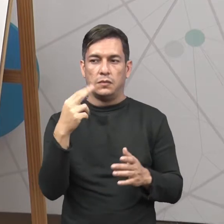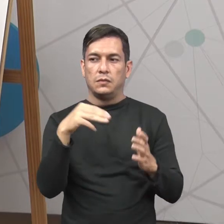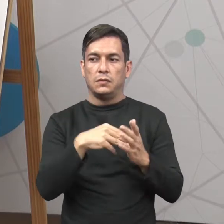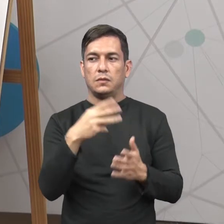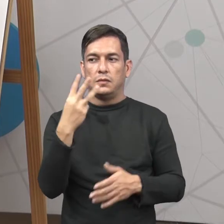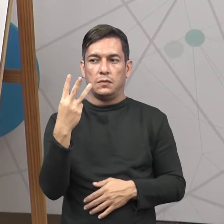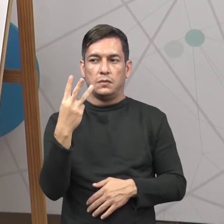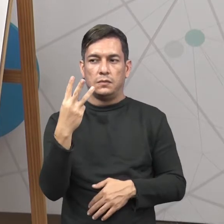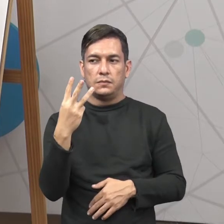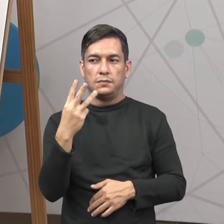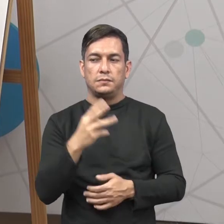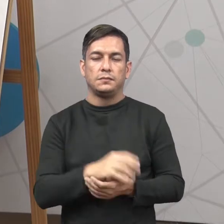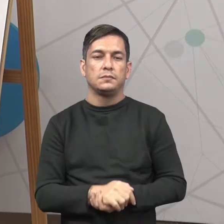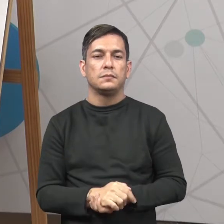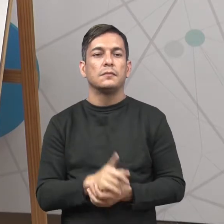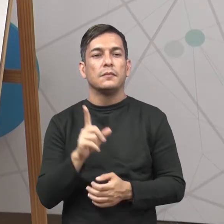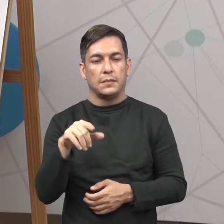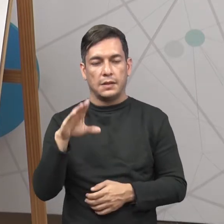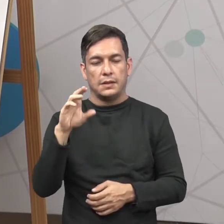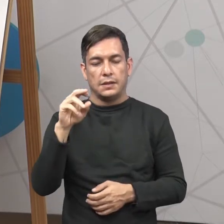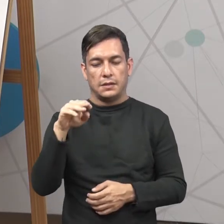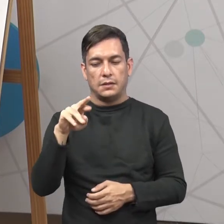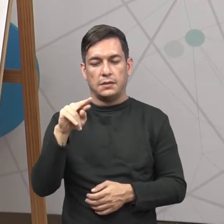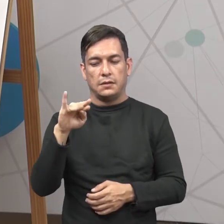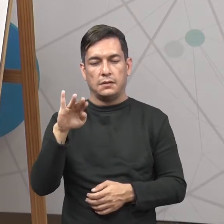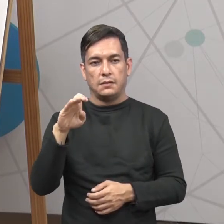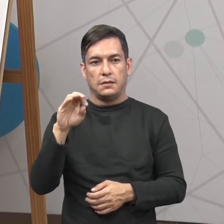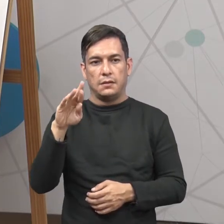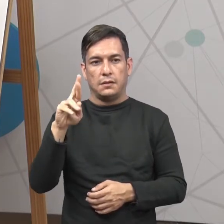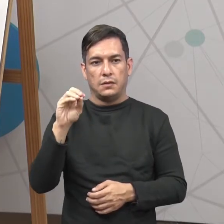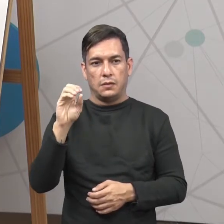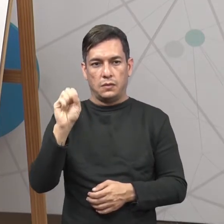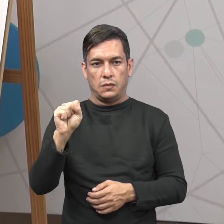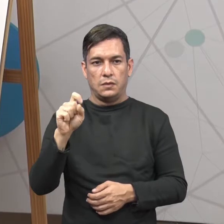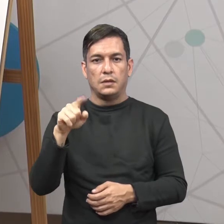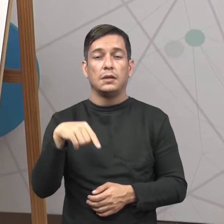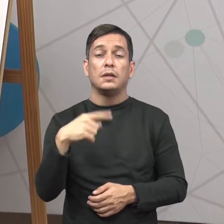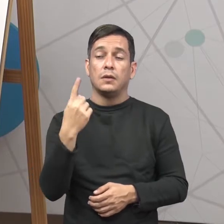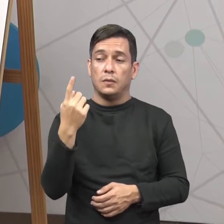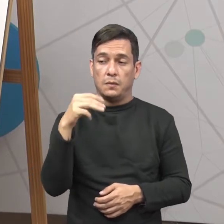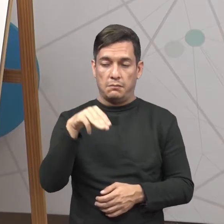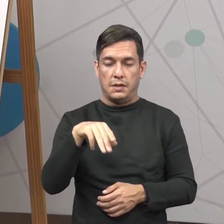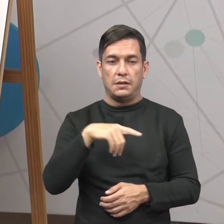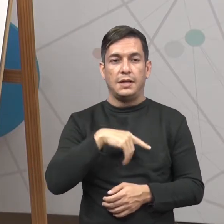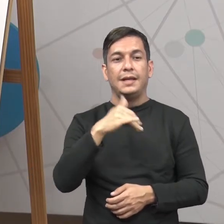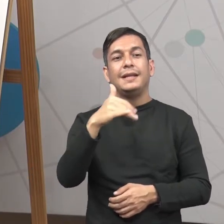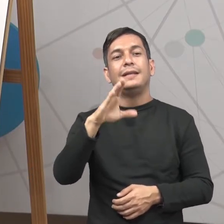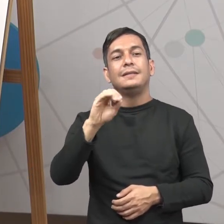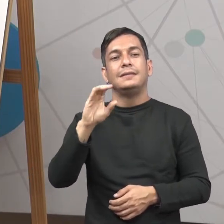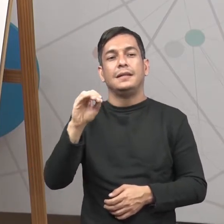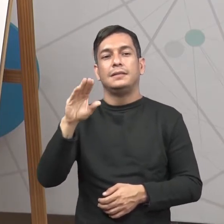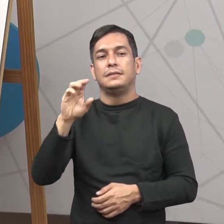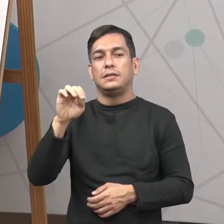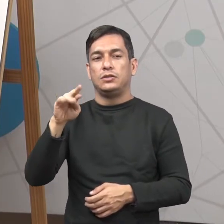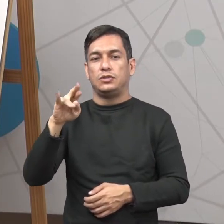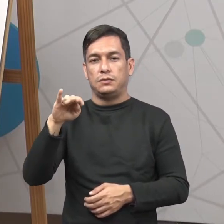3, são os centímetros. 1 metro tem 100